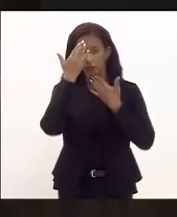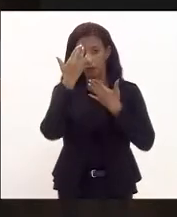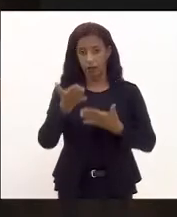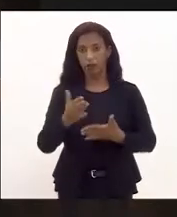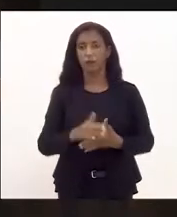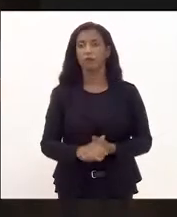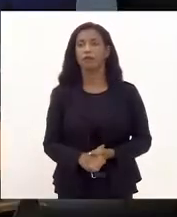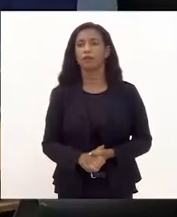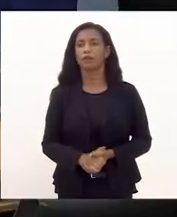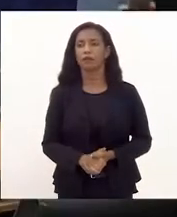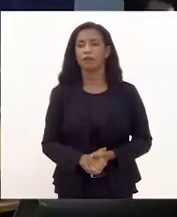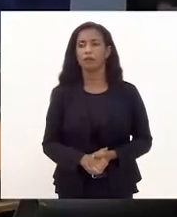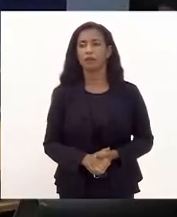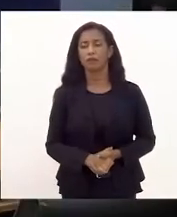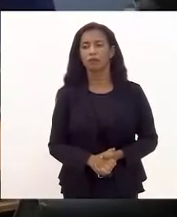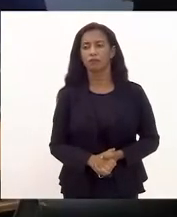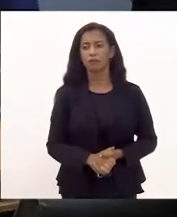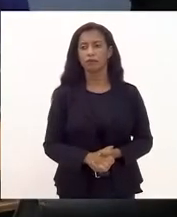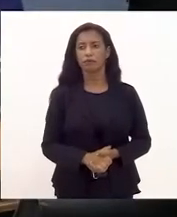agradecimento.